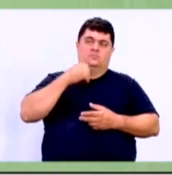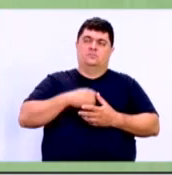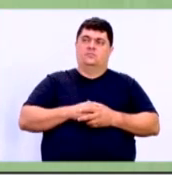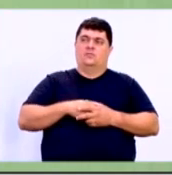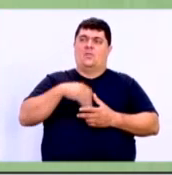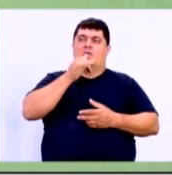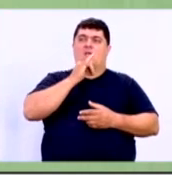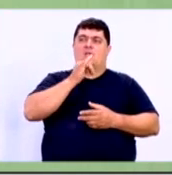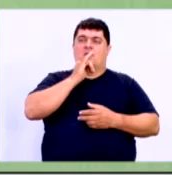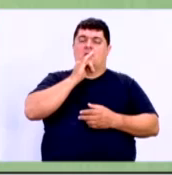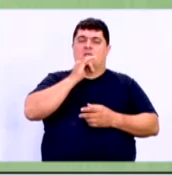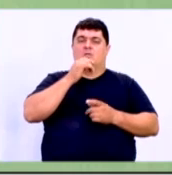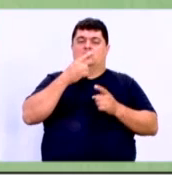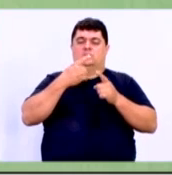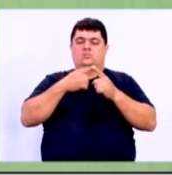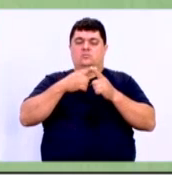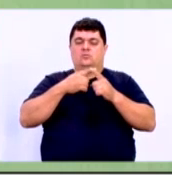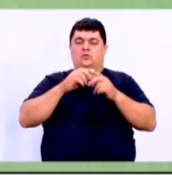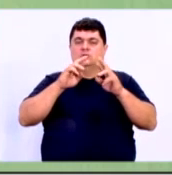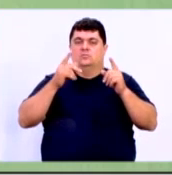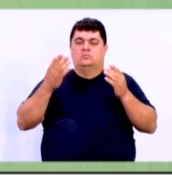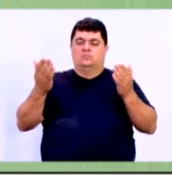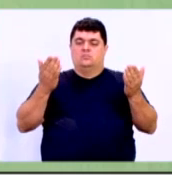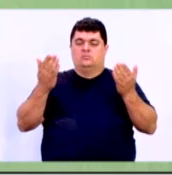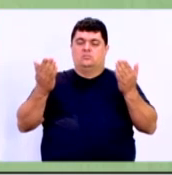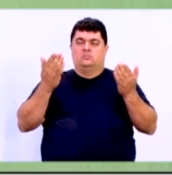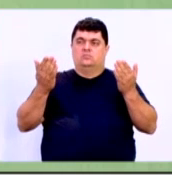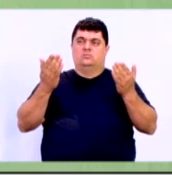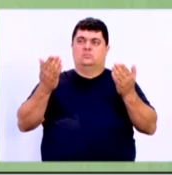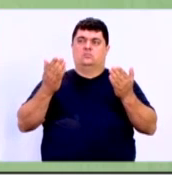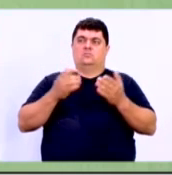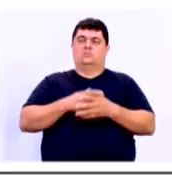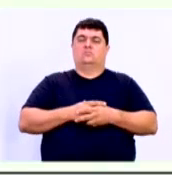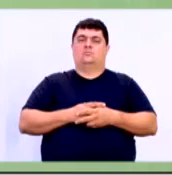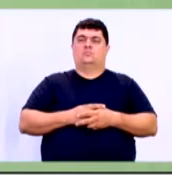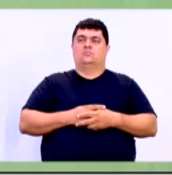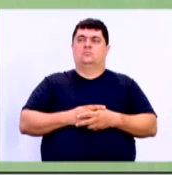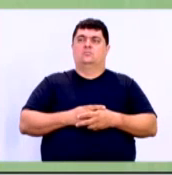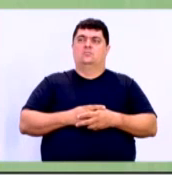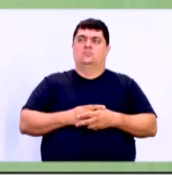Exemplo da distinção entre custeio variável e por absorção.